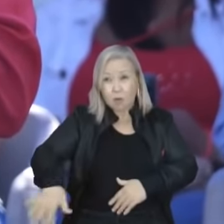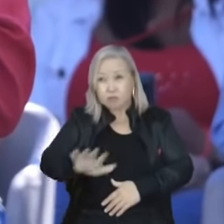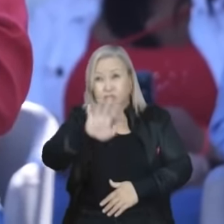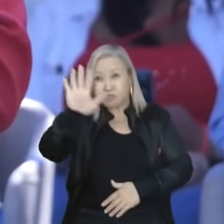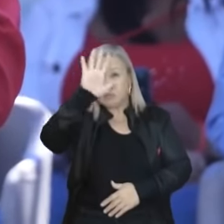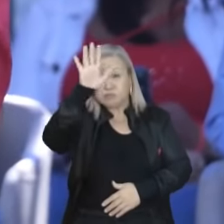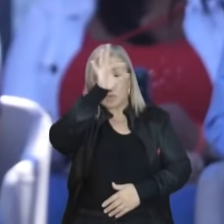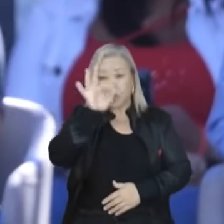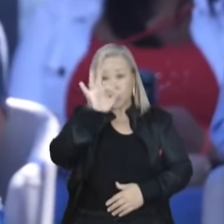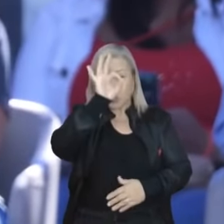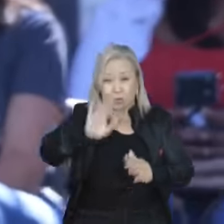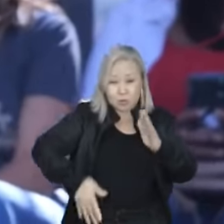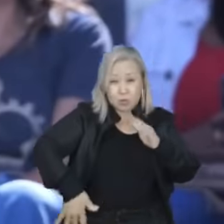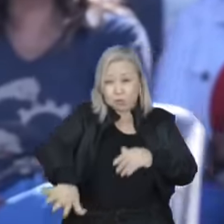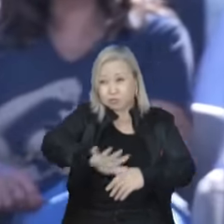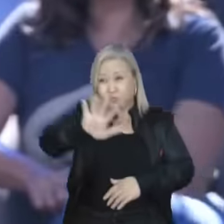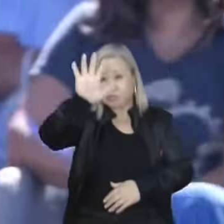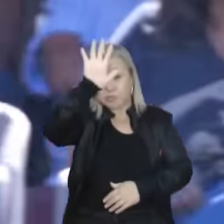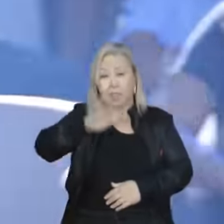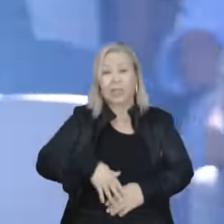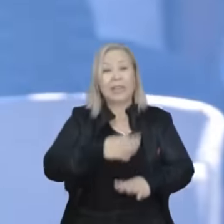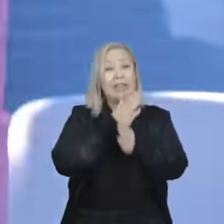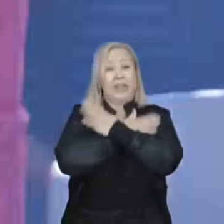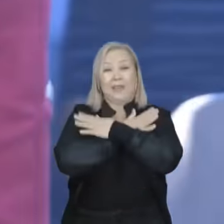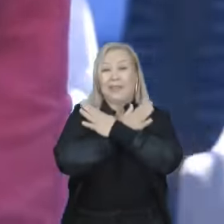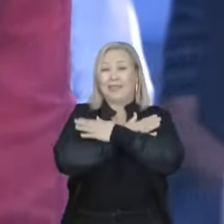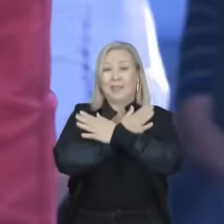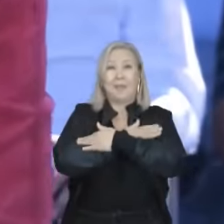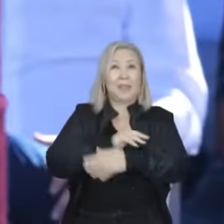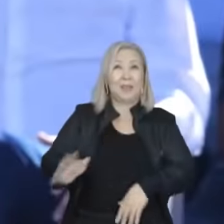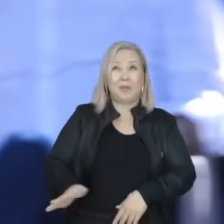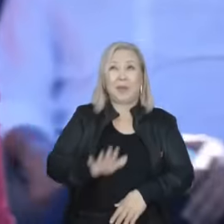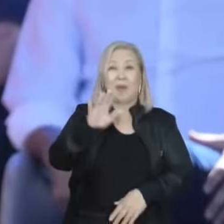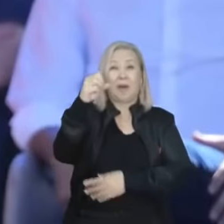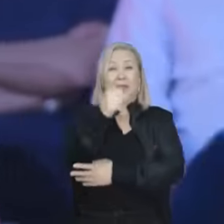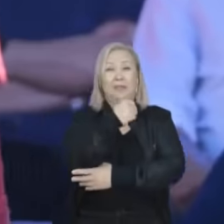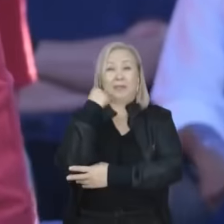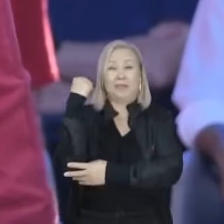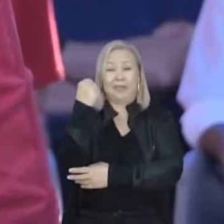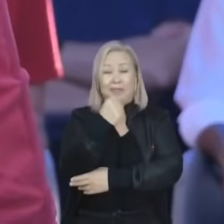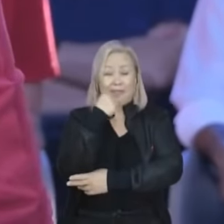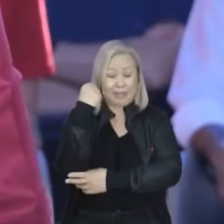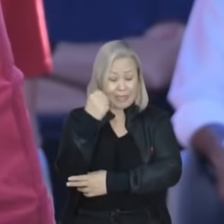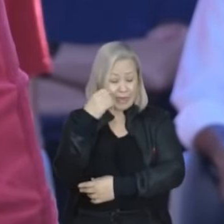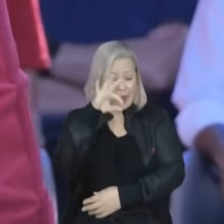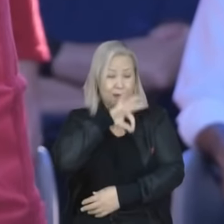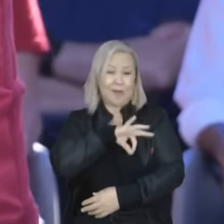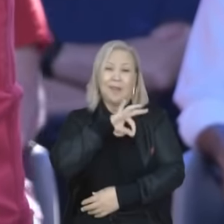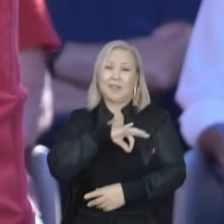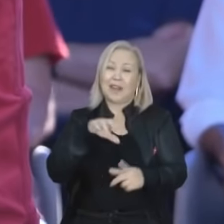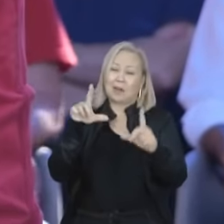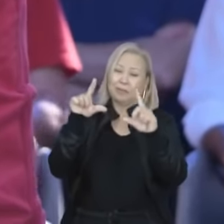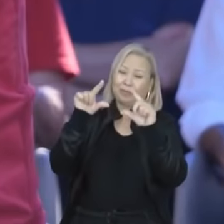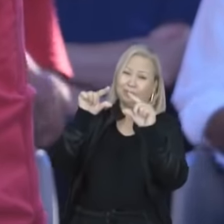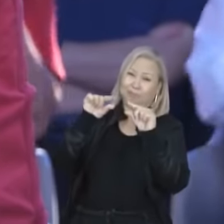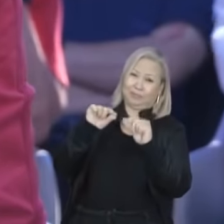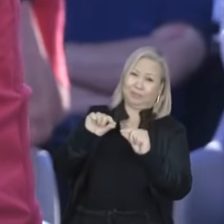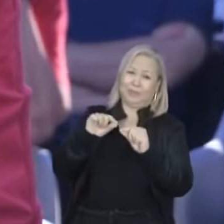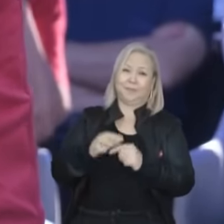desemprego está maior e, o que é mais grave, a massa salarial está muito menor. Hoje, mais